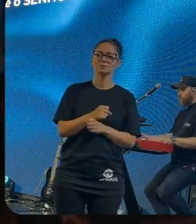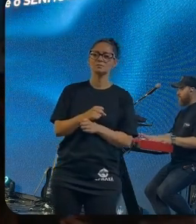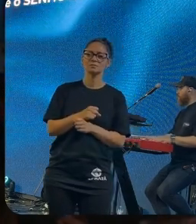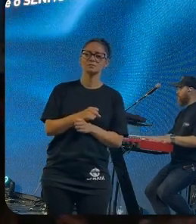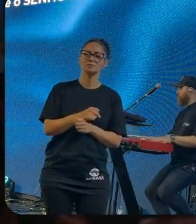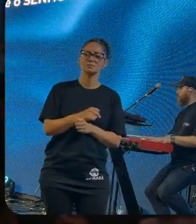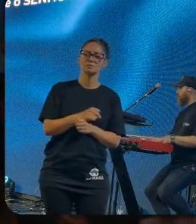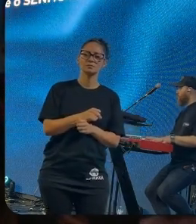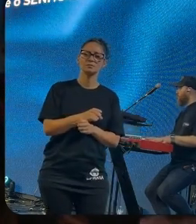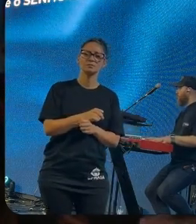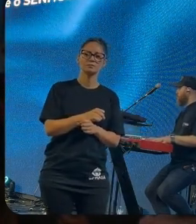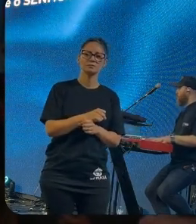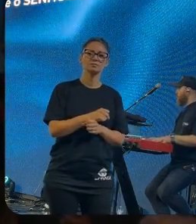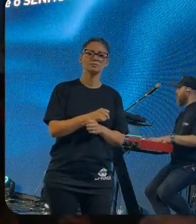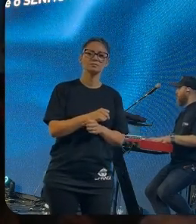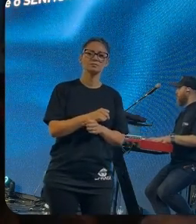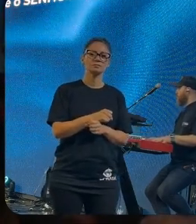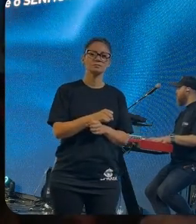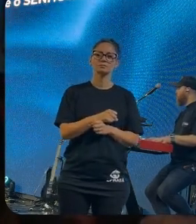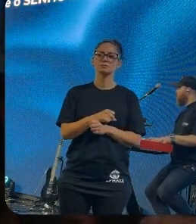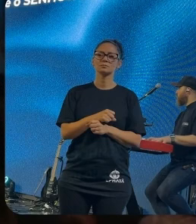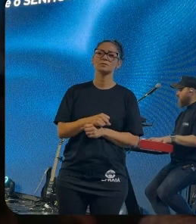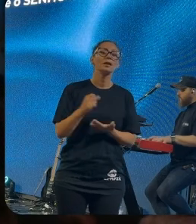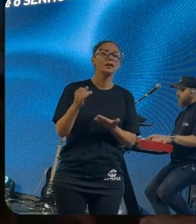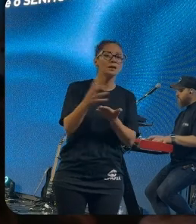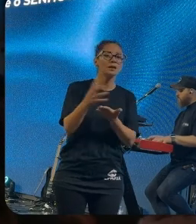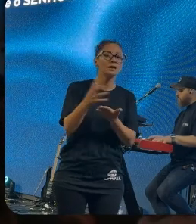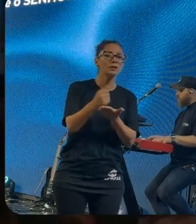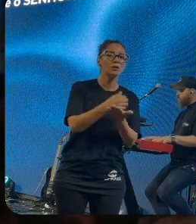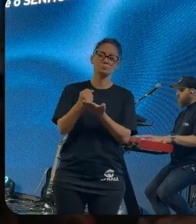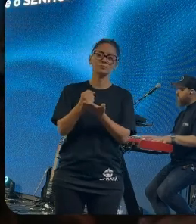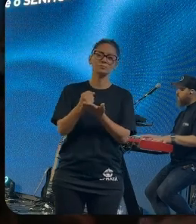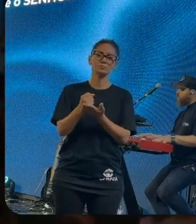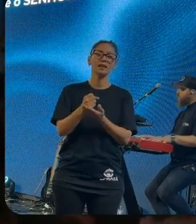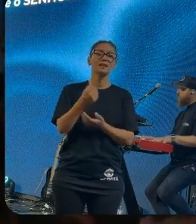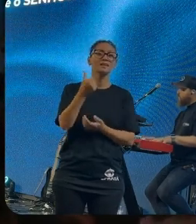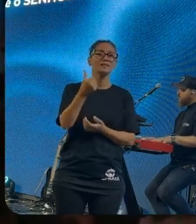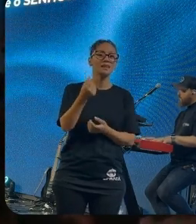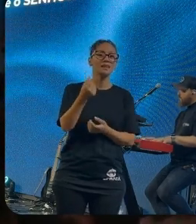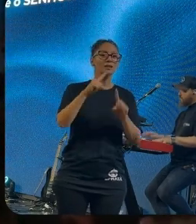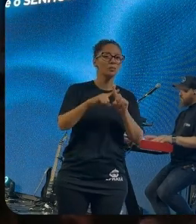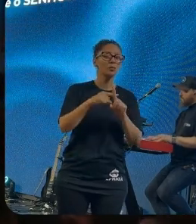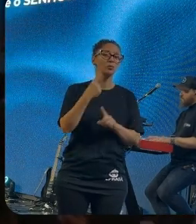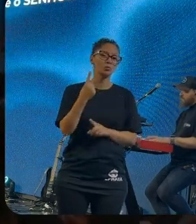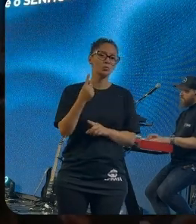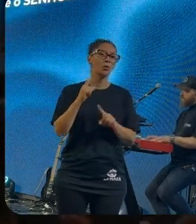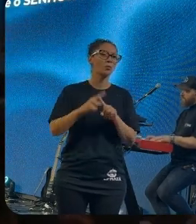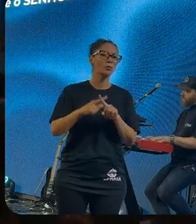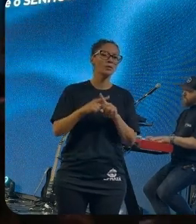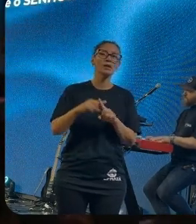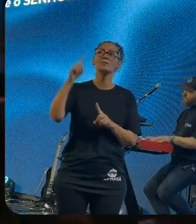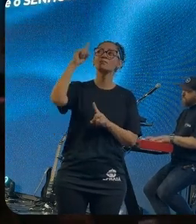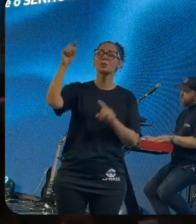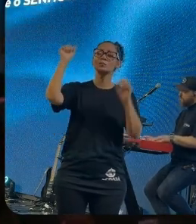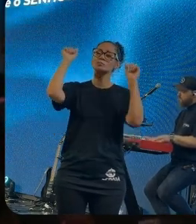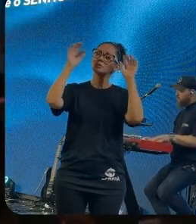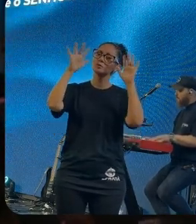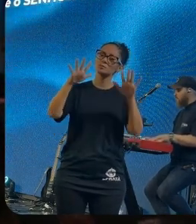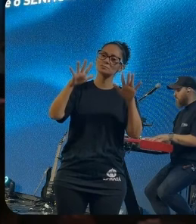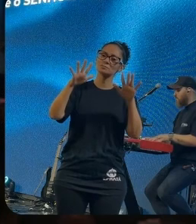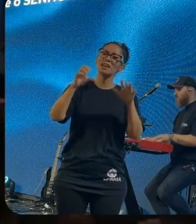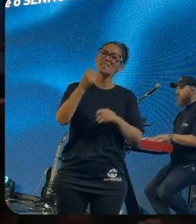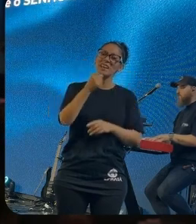colheu a 100 por 1, porque o Senhor o abençoou. Pastor, por que Isaac colheu 100 vezes